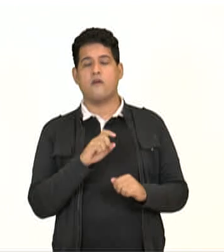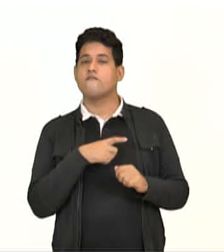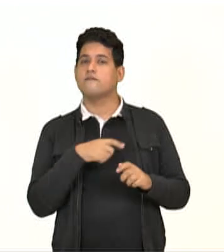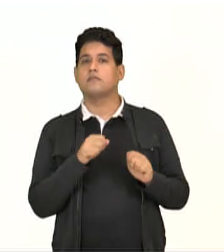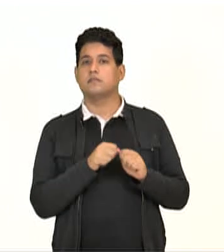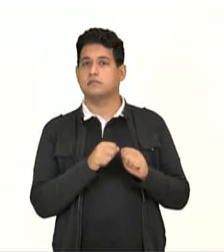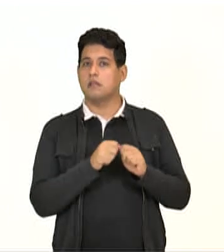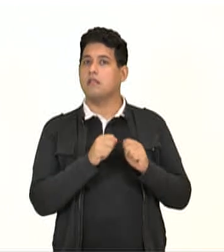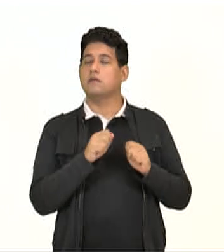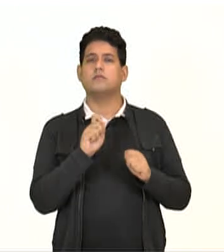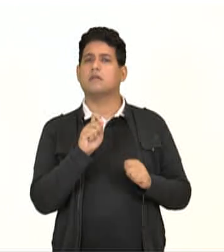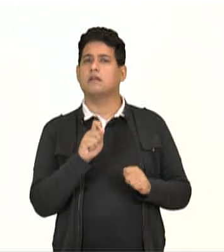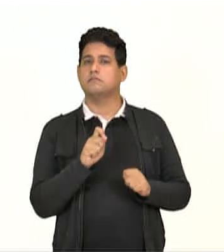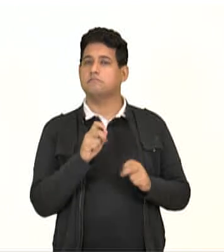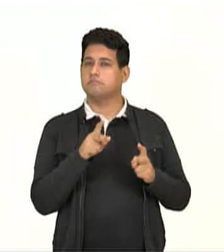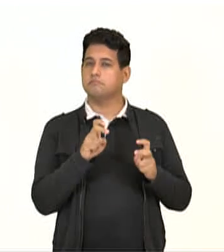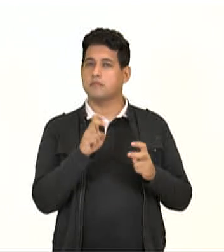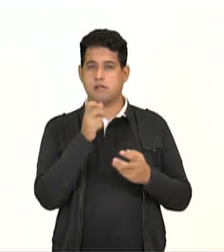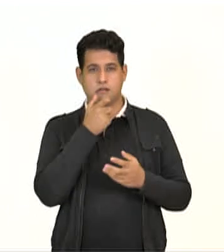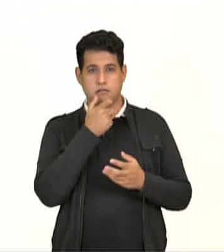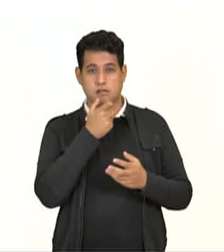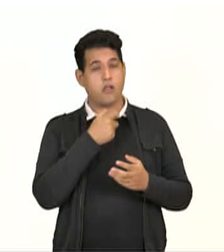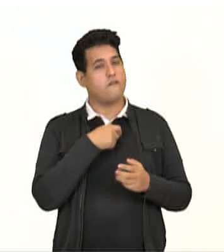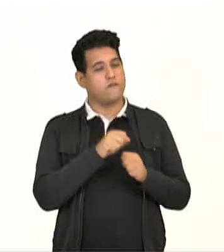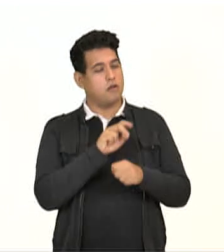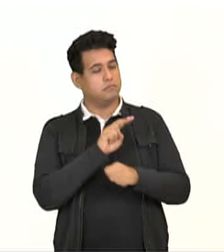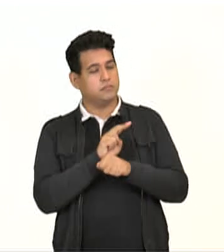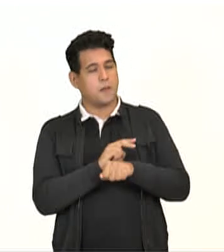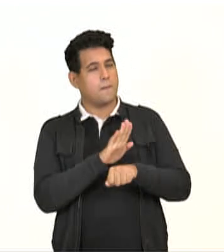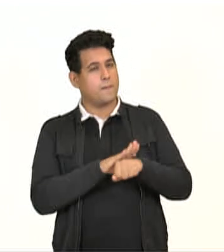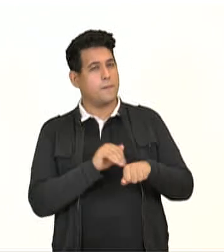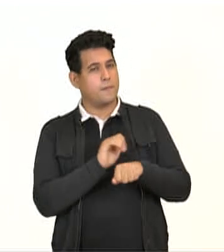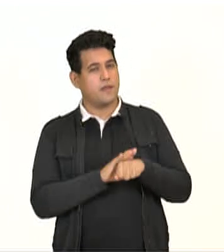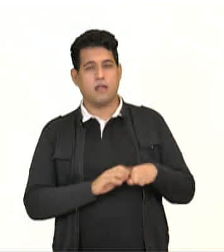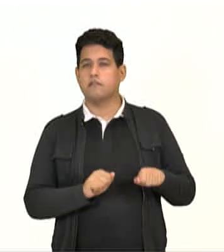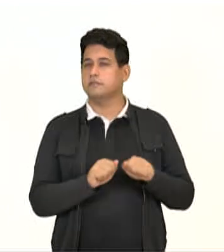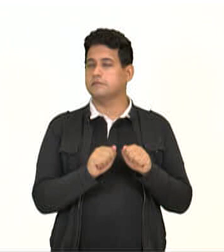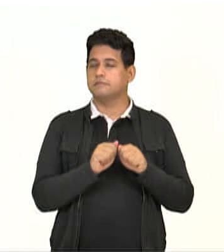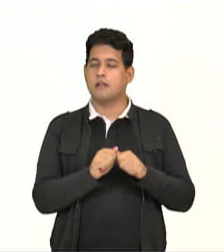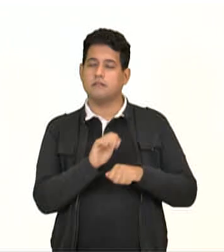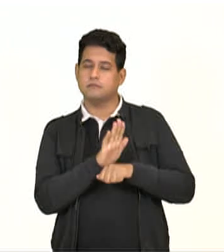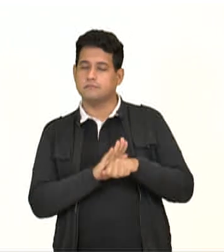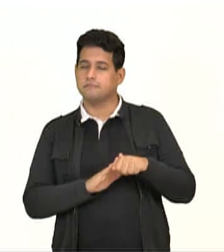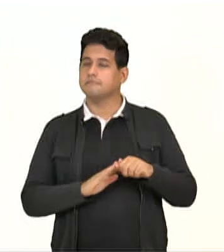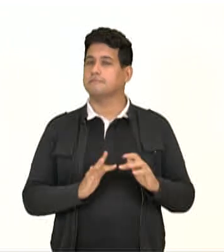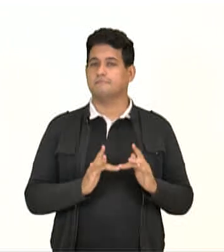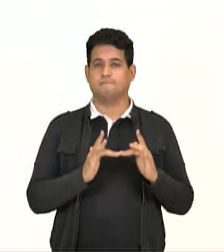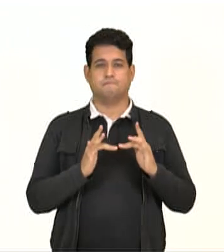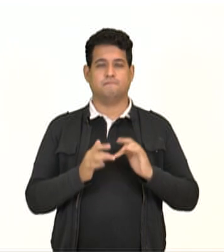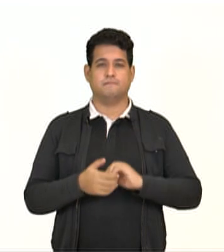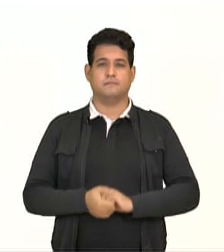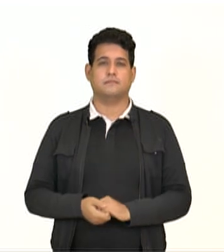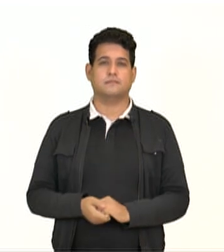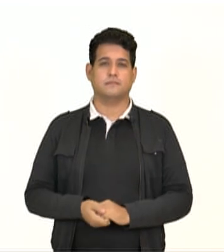to treat her kind. Eu vou tratá-la bem, eu vou tratá-la com gentileza.